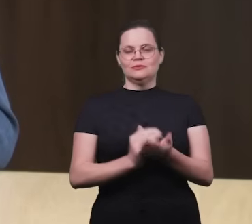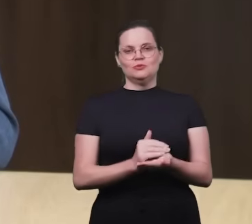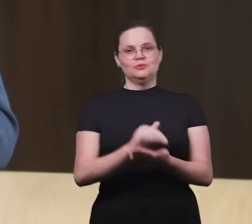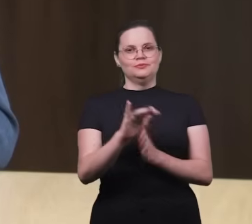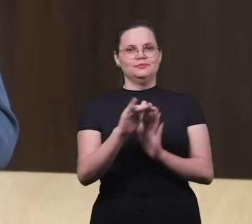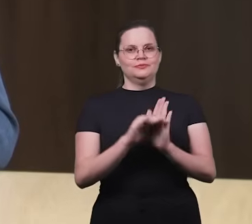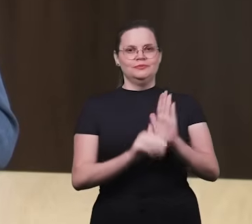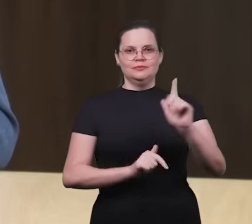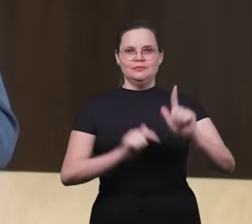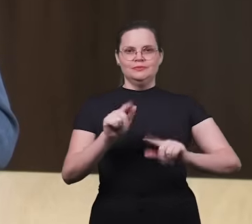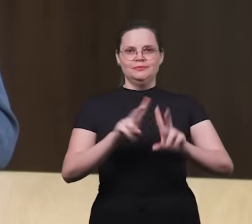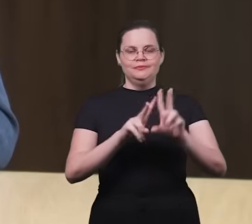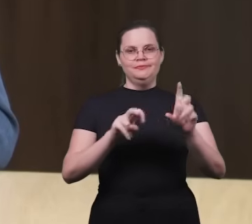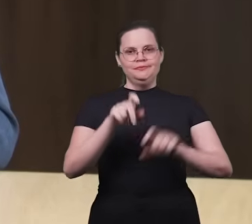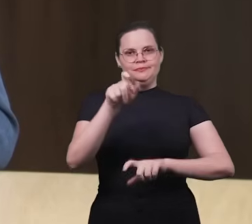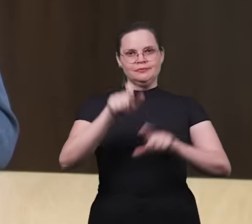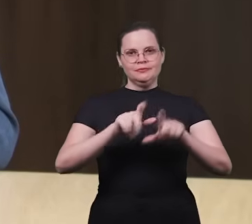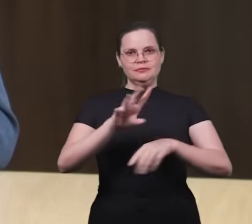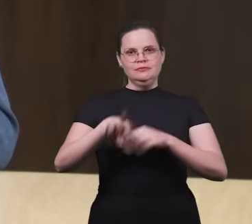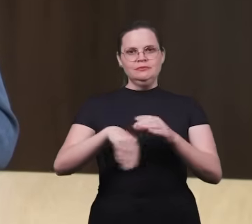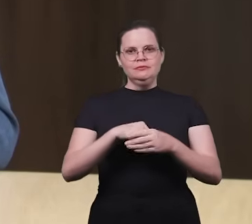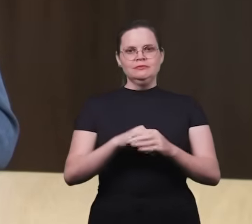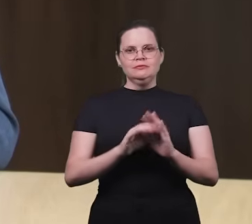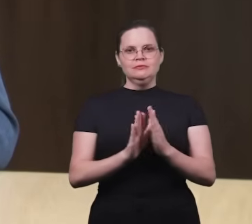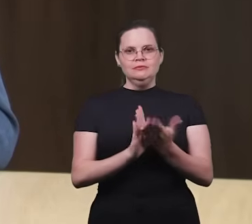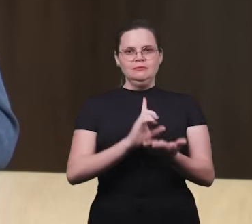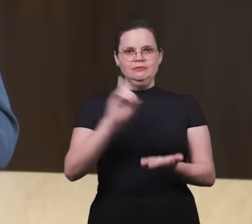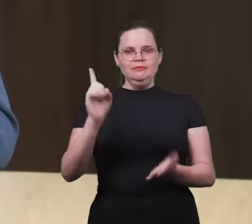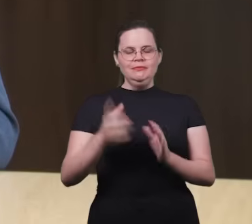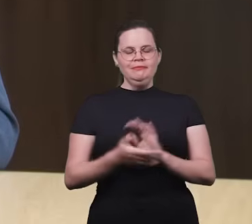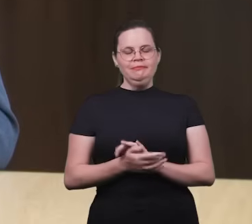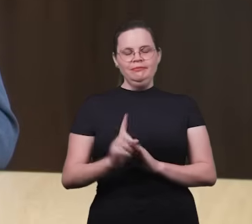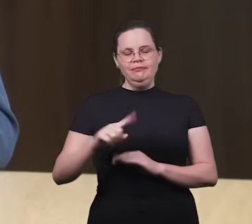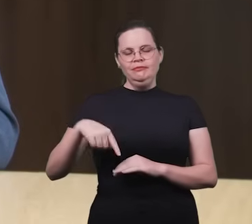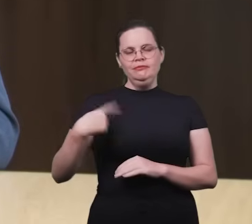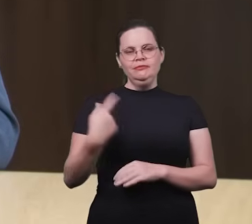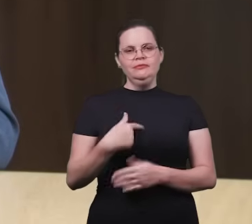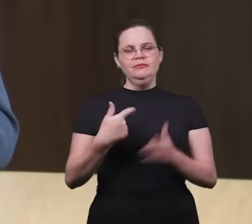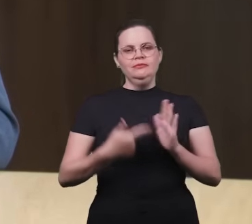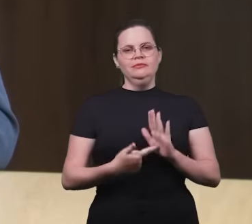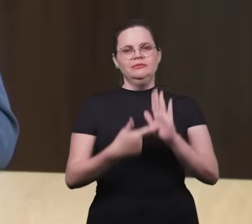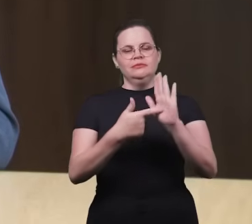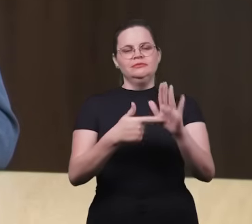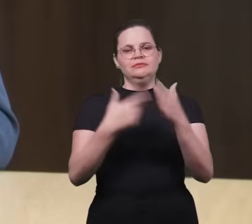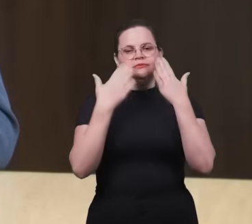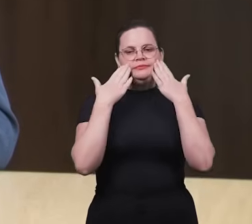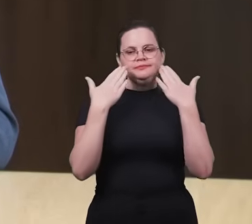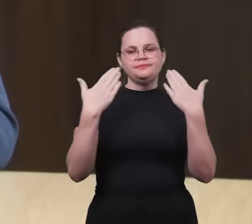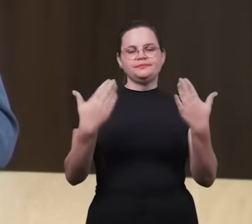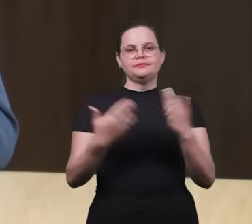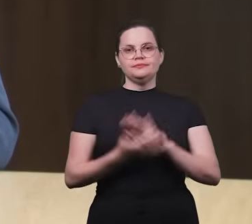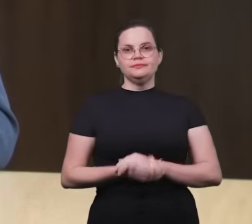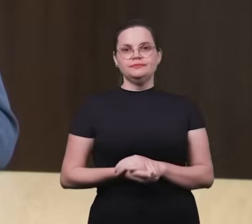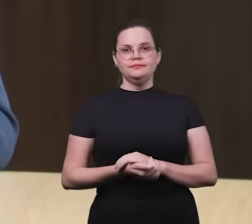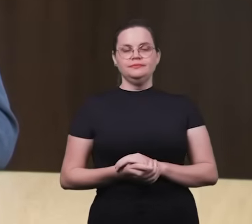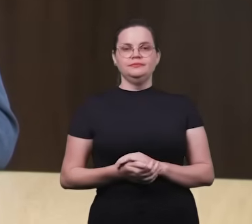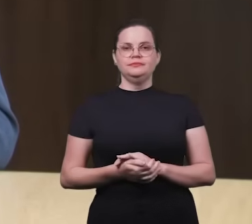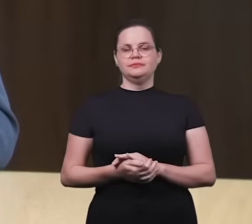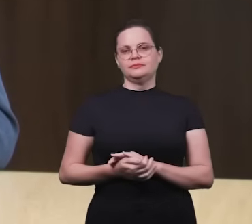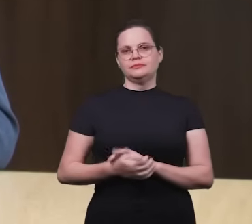programa Personagens Bíblicos. Estamos mais uma vez aqui para apresentarmos uma